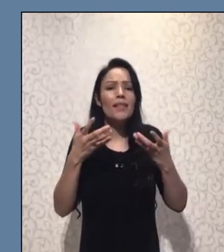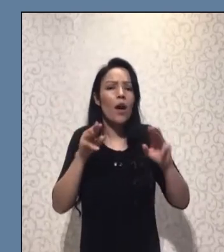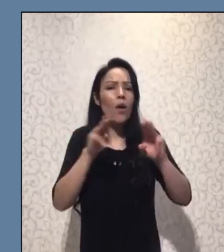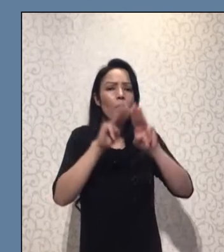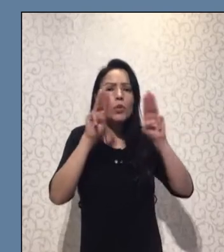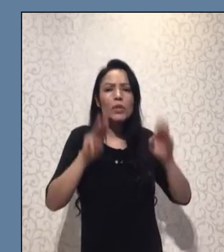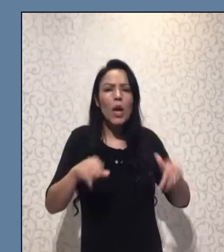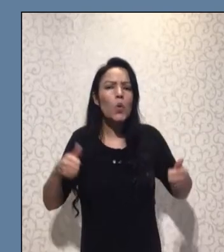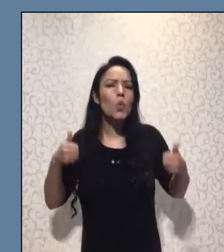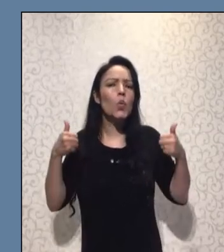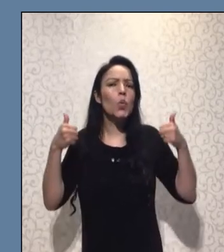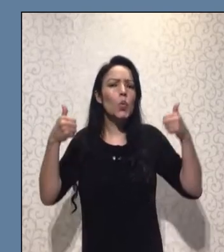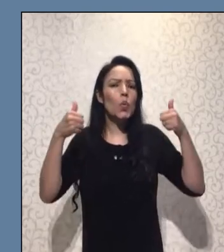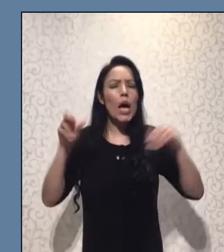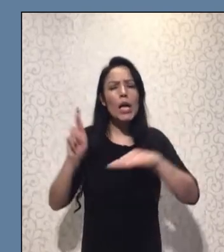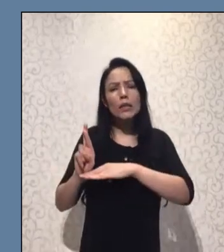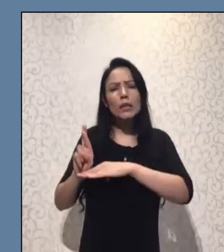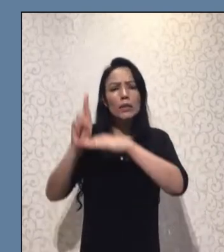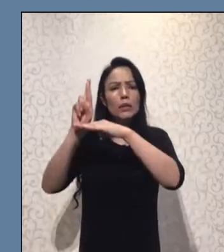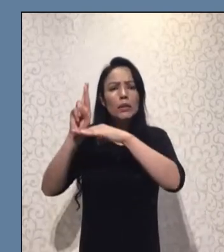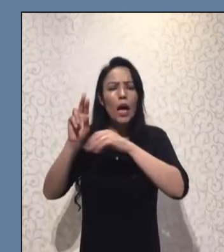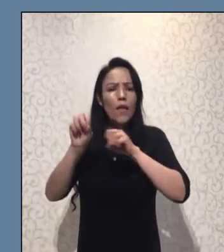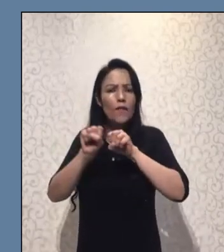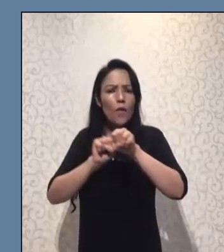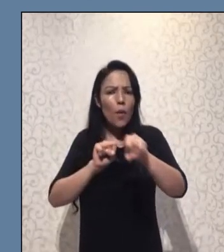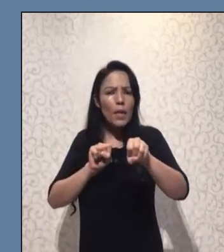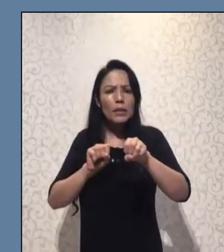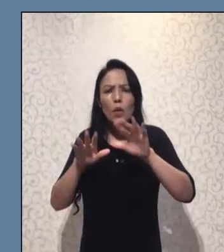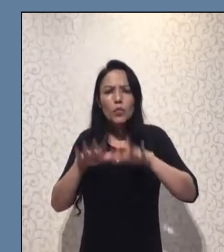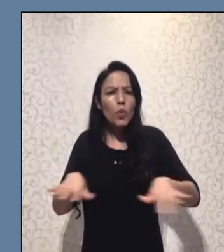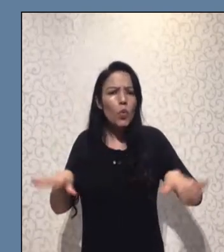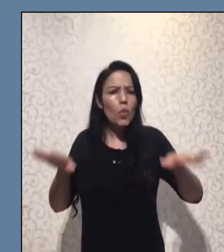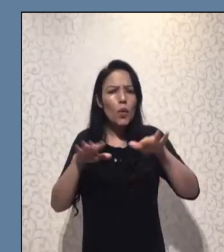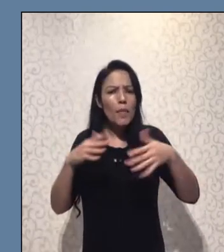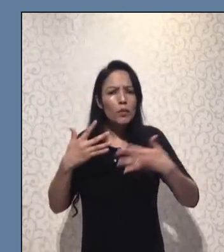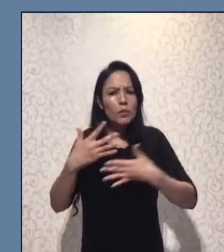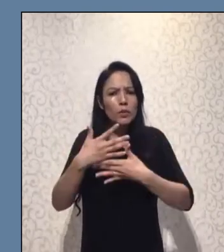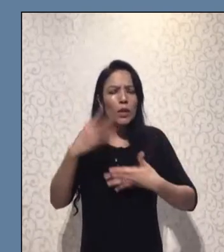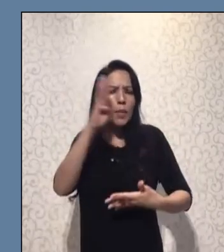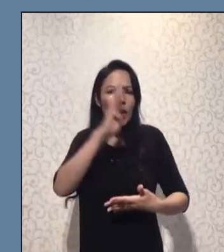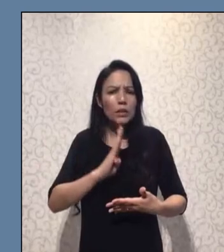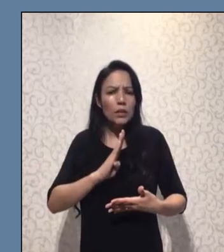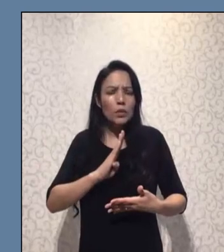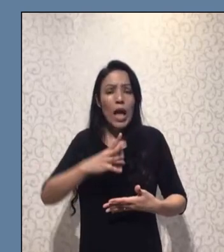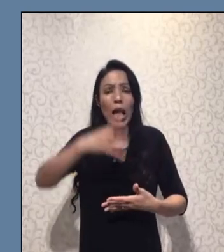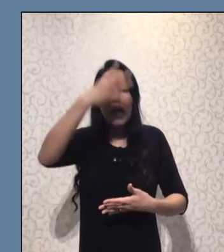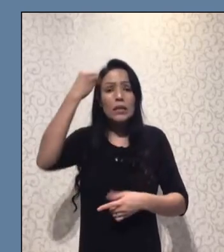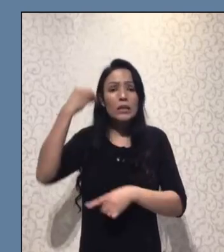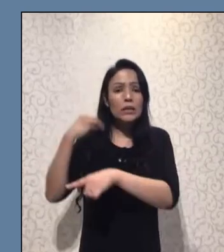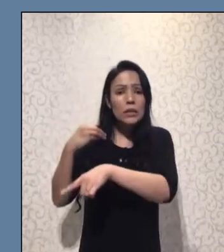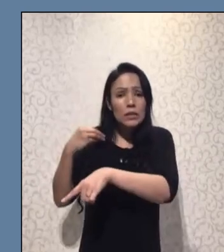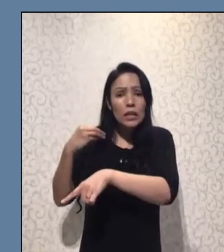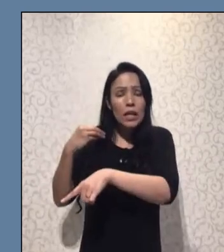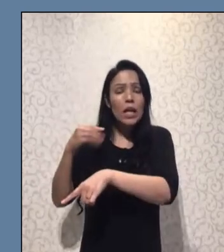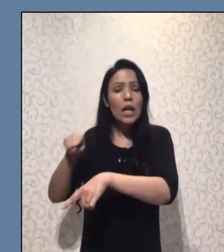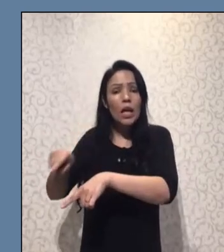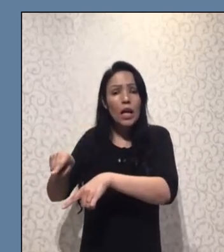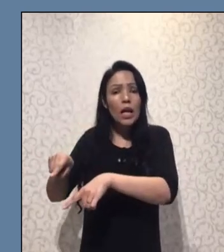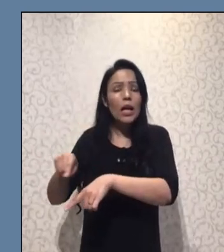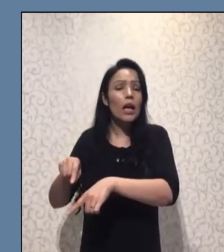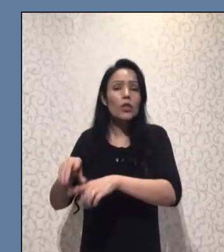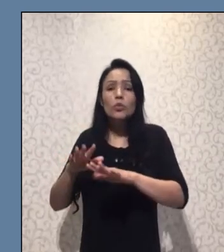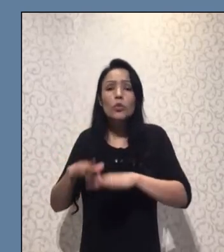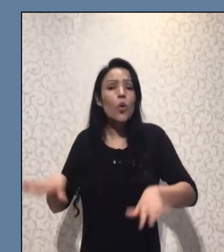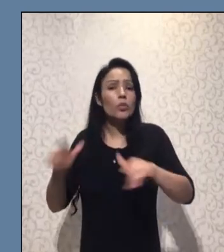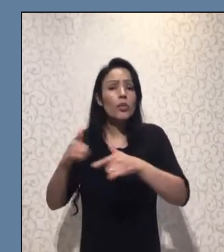a responsabilidade pela formação do cidadão brasileiro e esquecer ou deixar de lado todas as